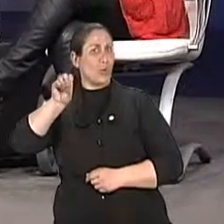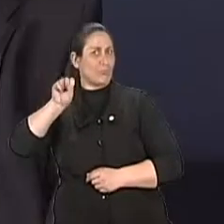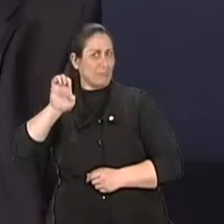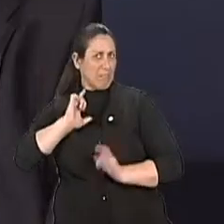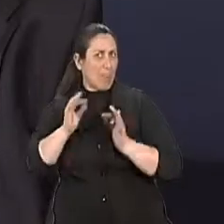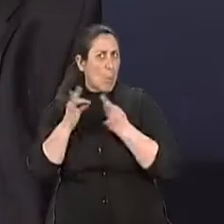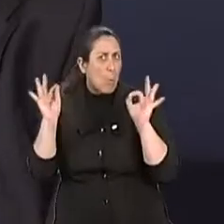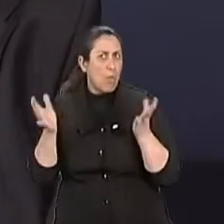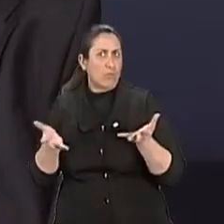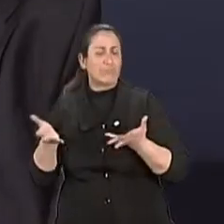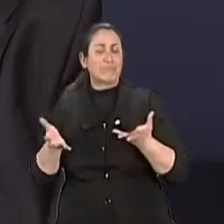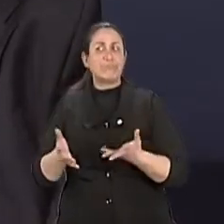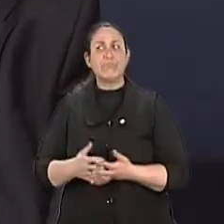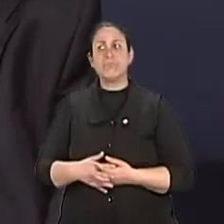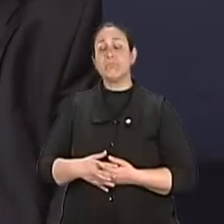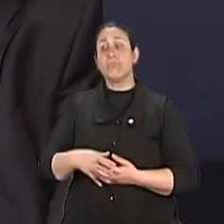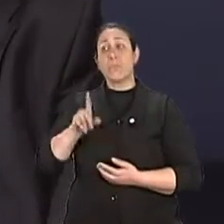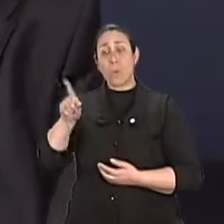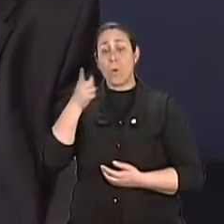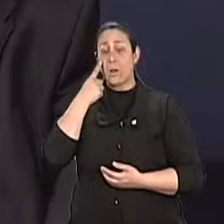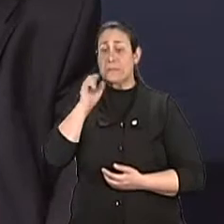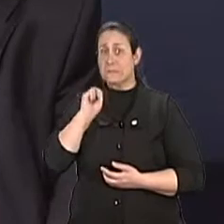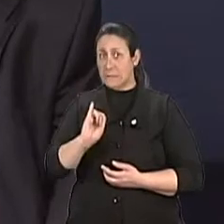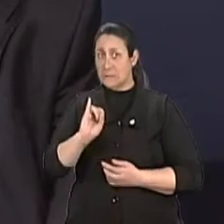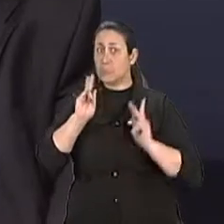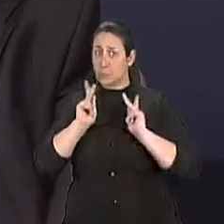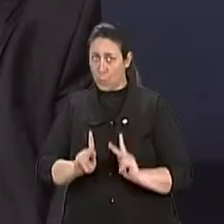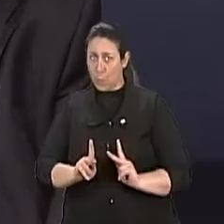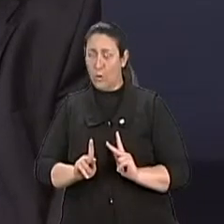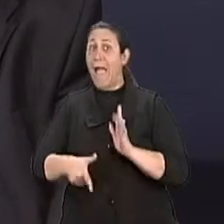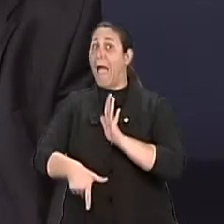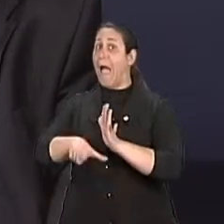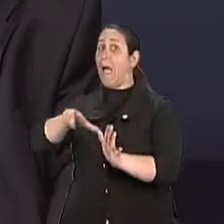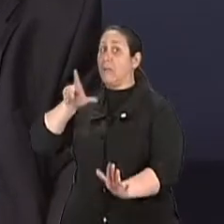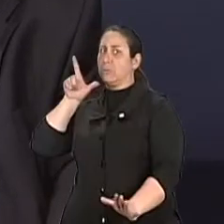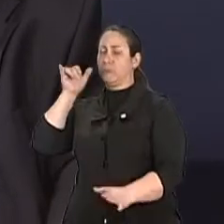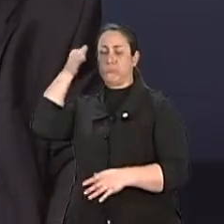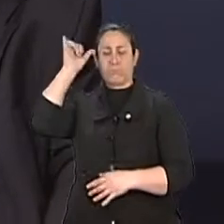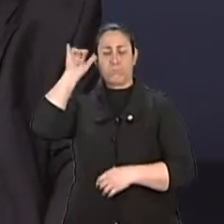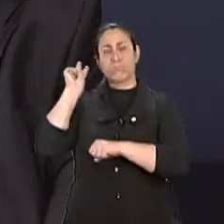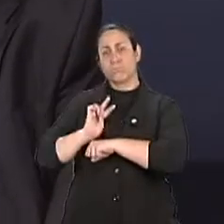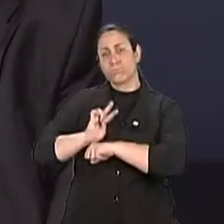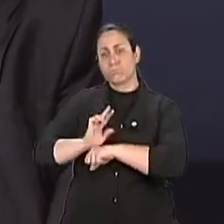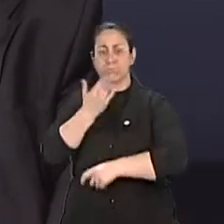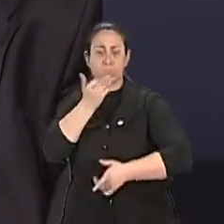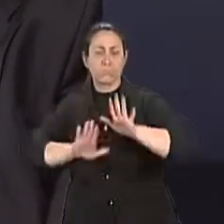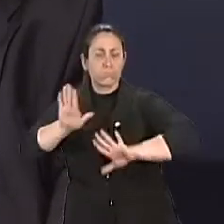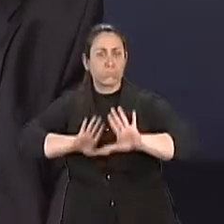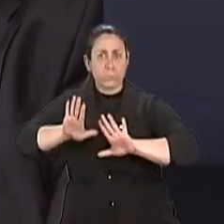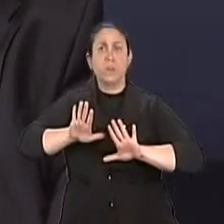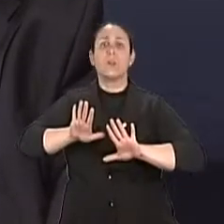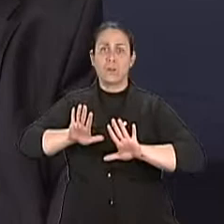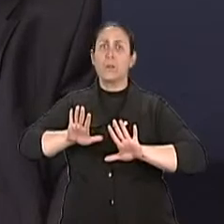iniciado o tratamento que envolve a prevenção precocemente, ela pode ser desacelerada. O